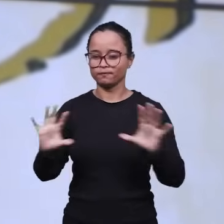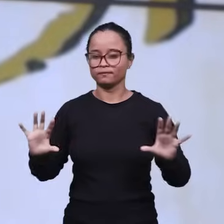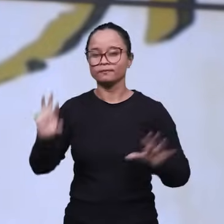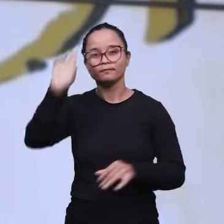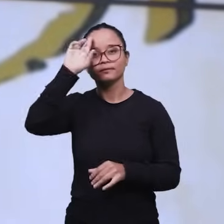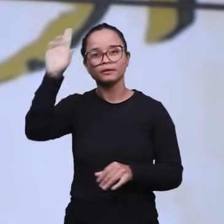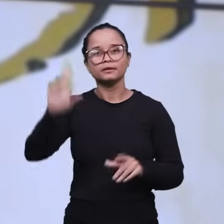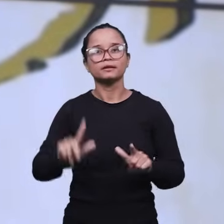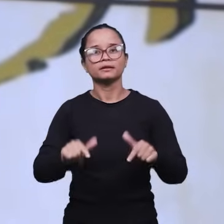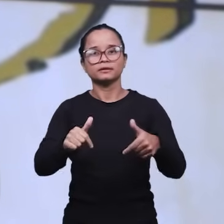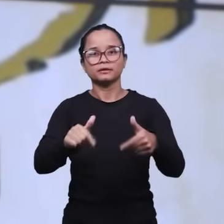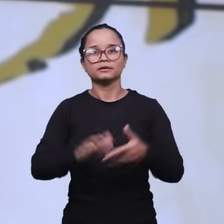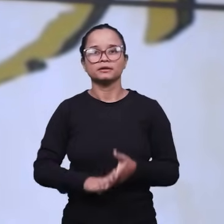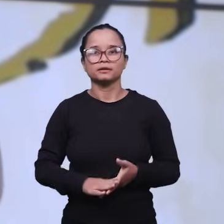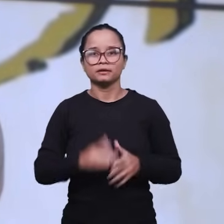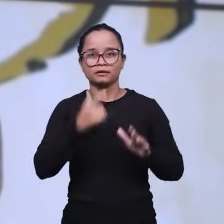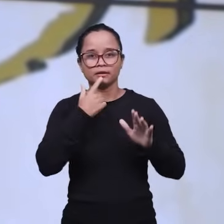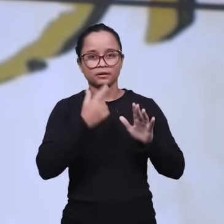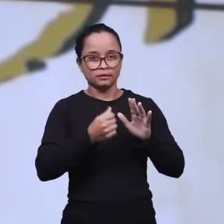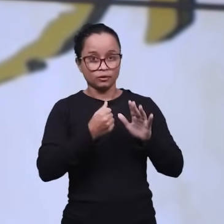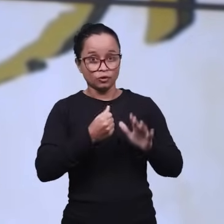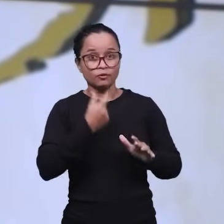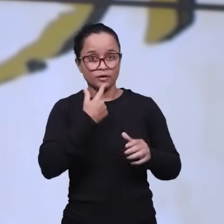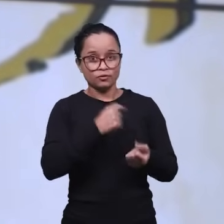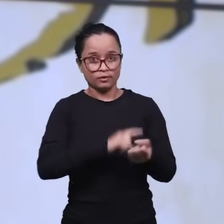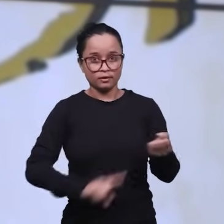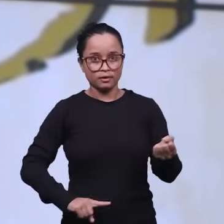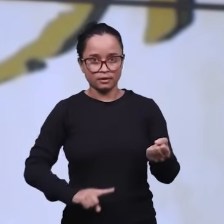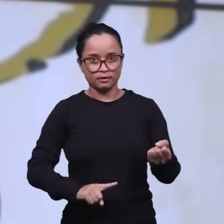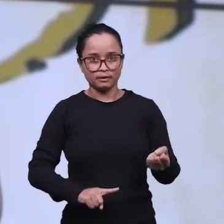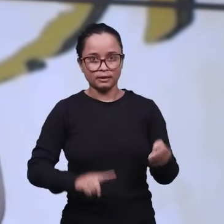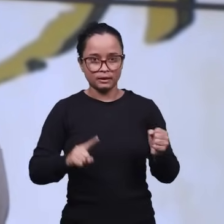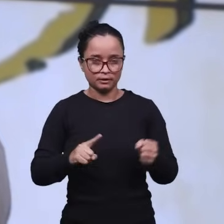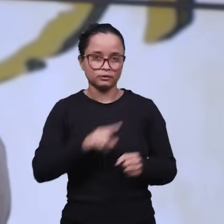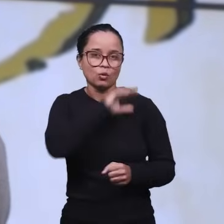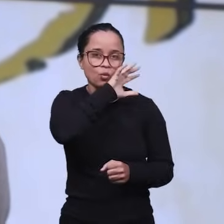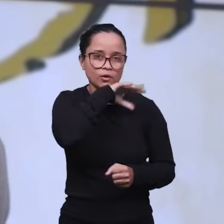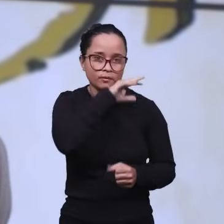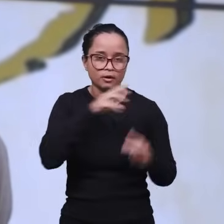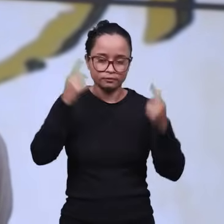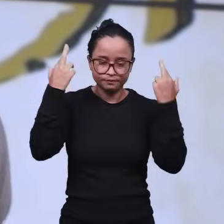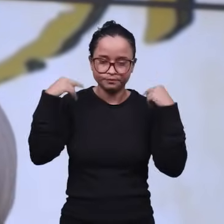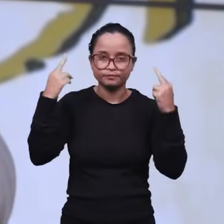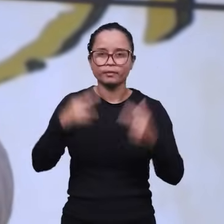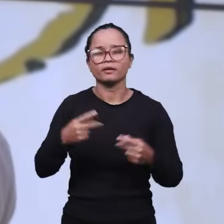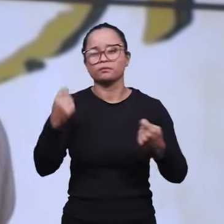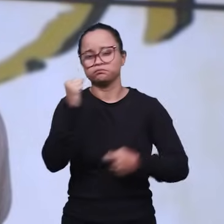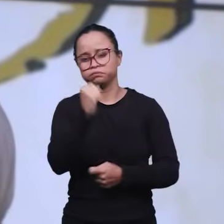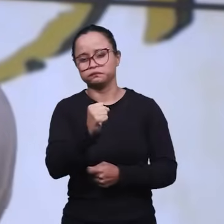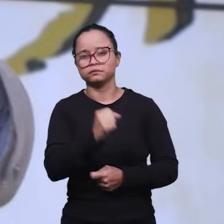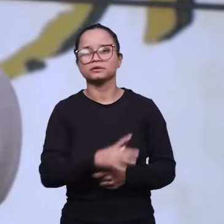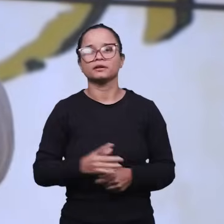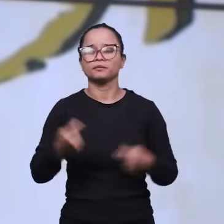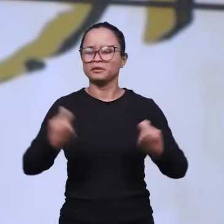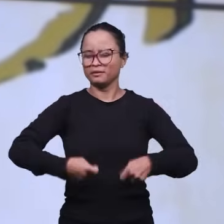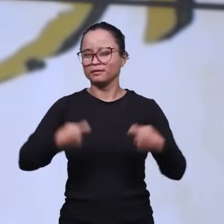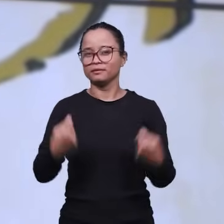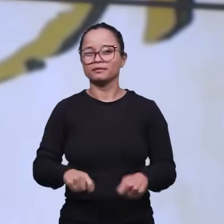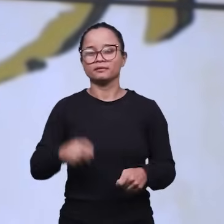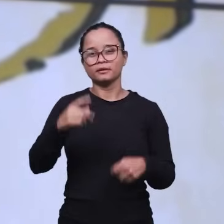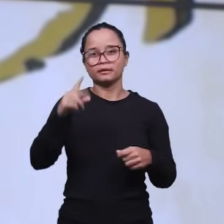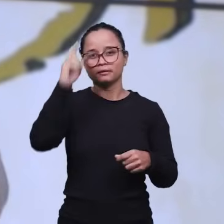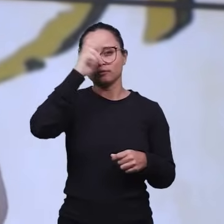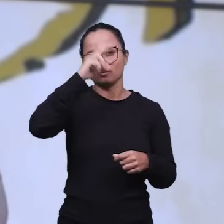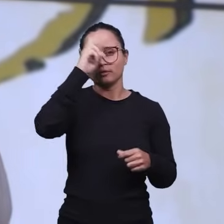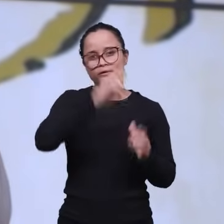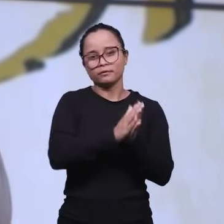já como primeiro ato vem o sangue do animal, o sangue do cordeiro, e foi necessário, e aí a gente vê toda a